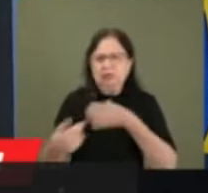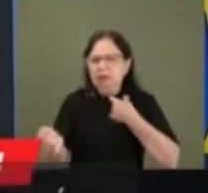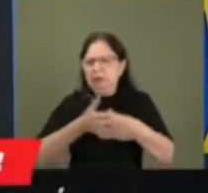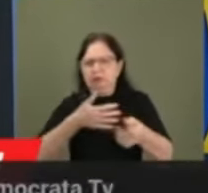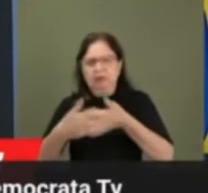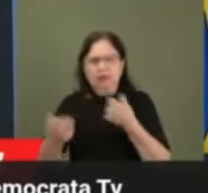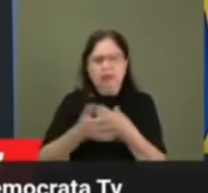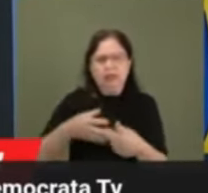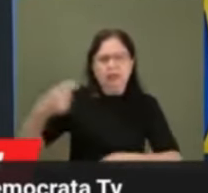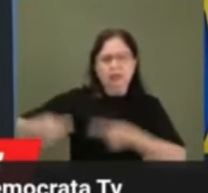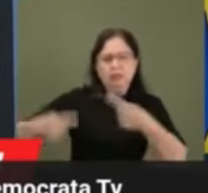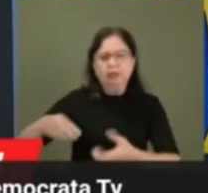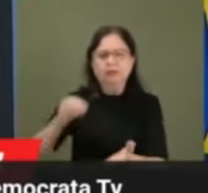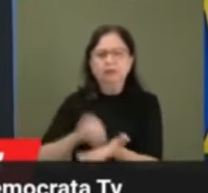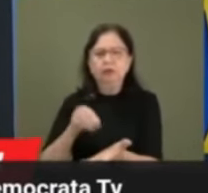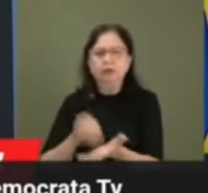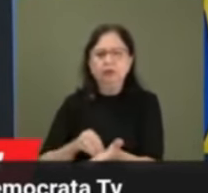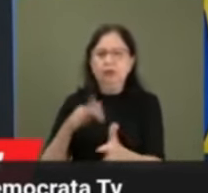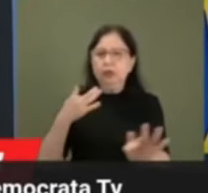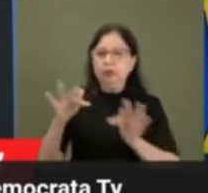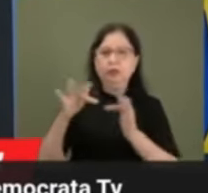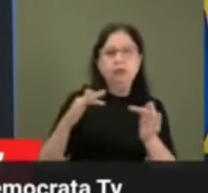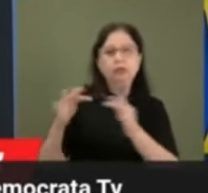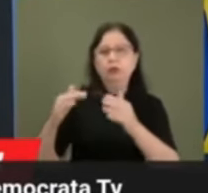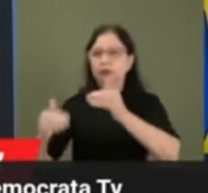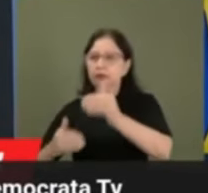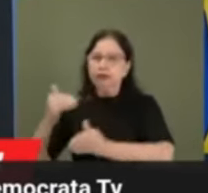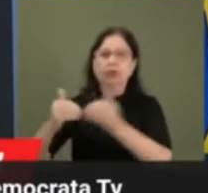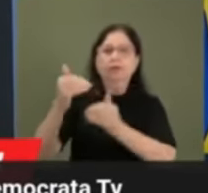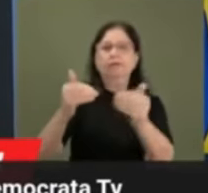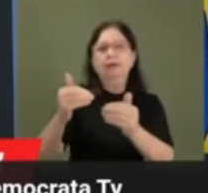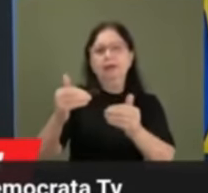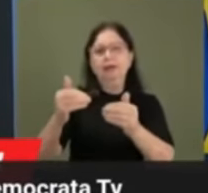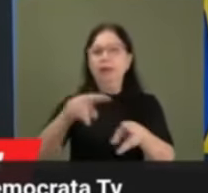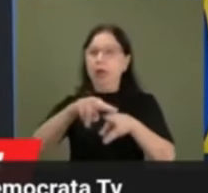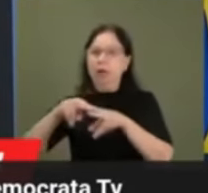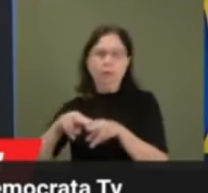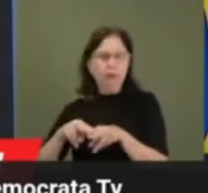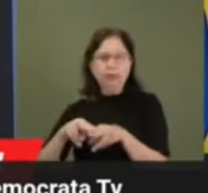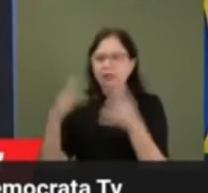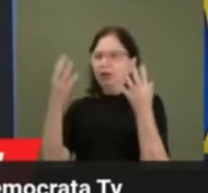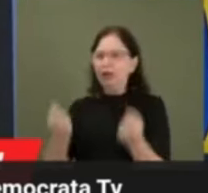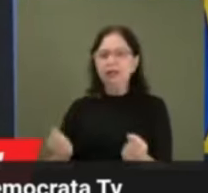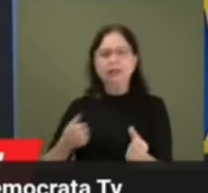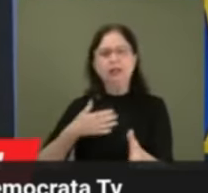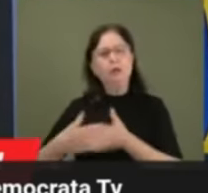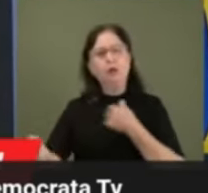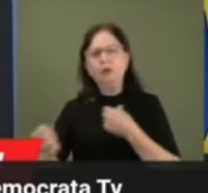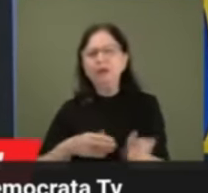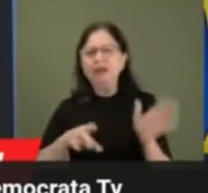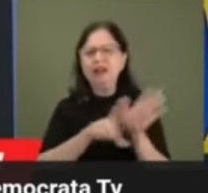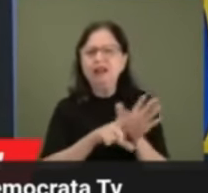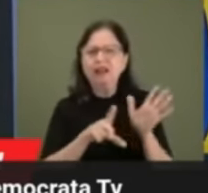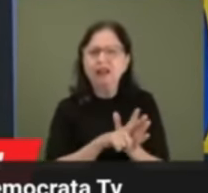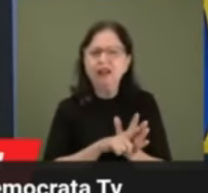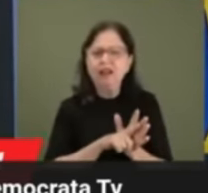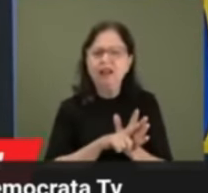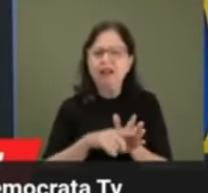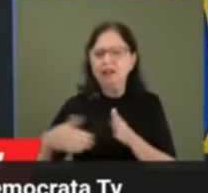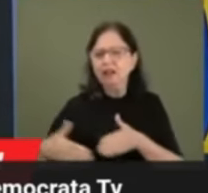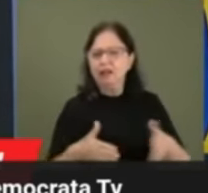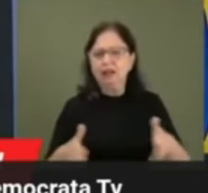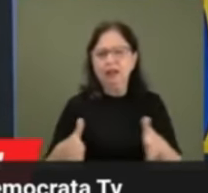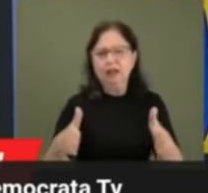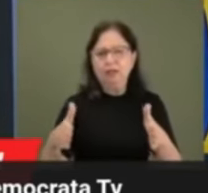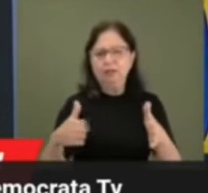se o a tecnologia sempre avançará então a gente aprova qualquer lei é este o caminho que a gente quer pro Brasil é isso que a gente busca pro